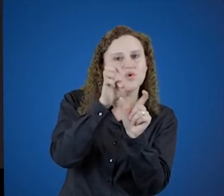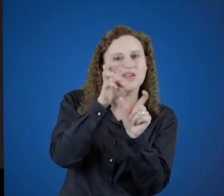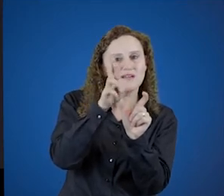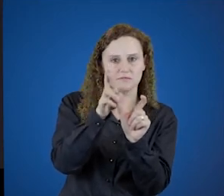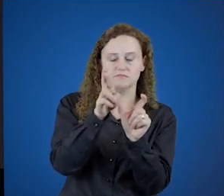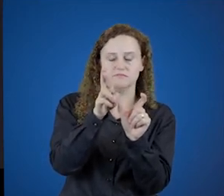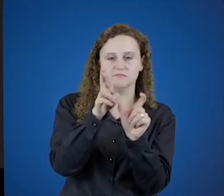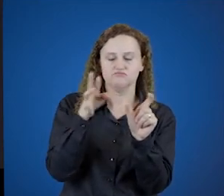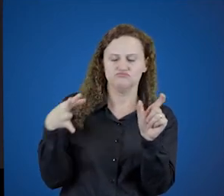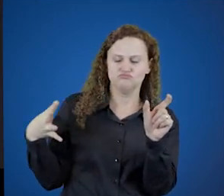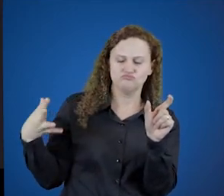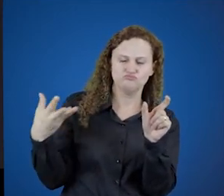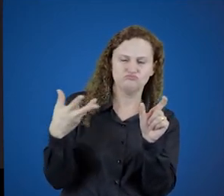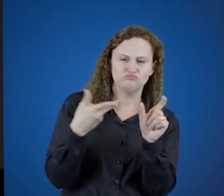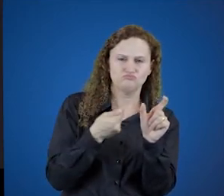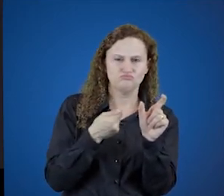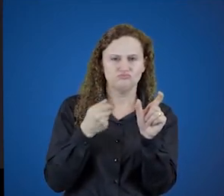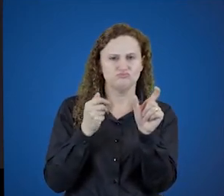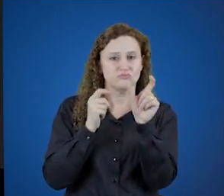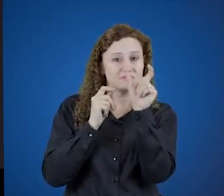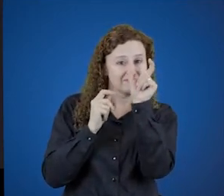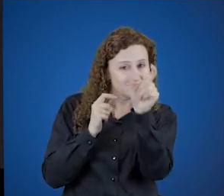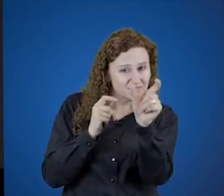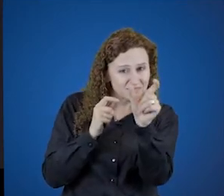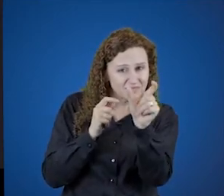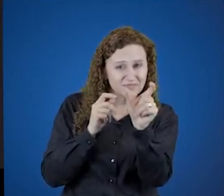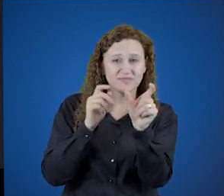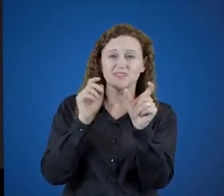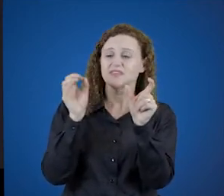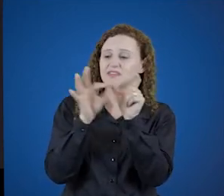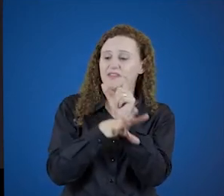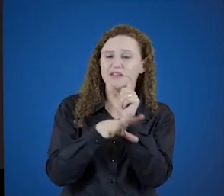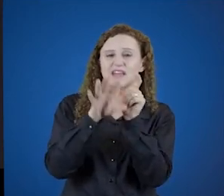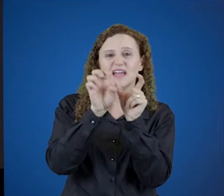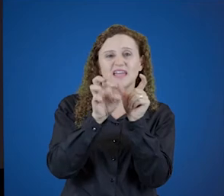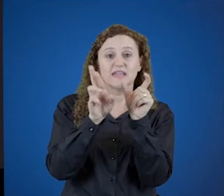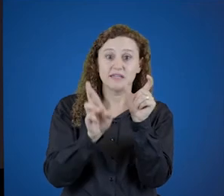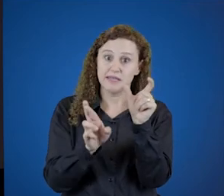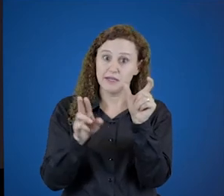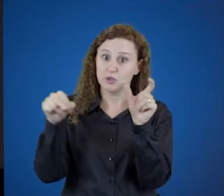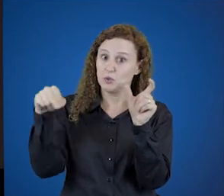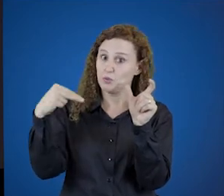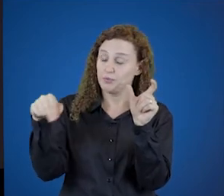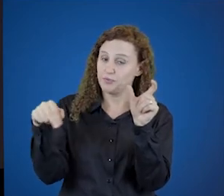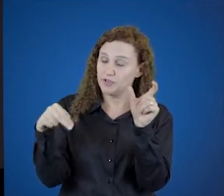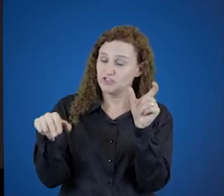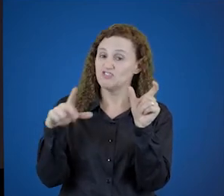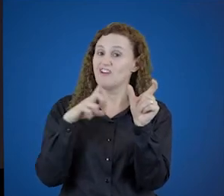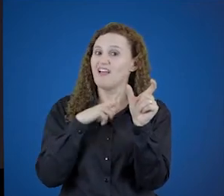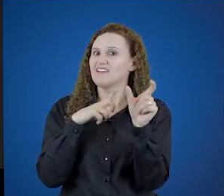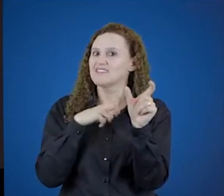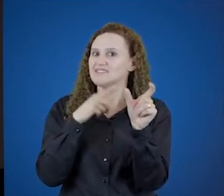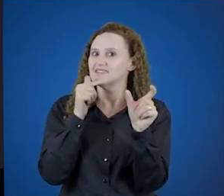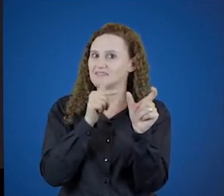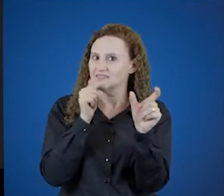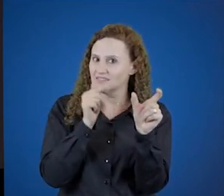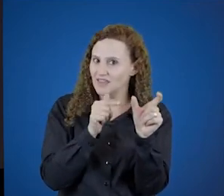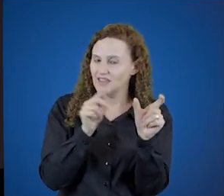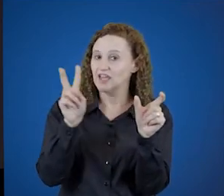puer todas as palavras terminadas em er no nominativo